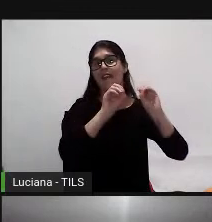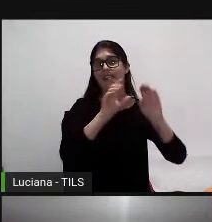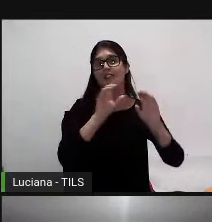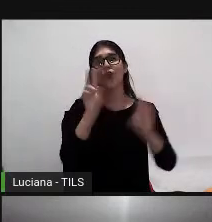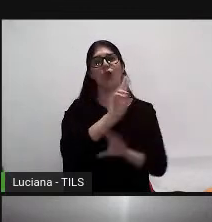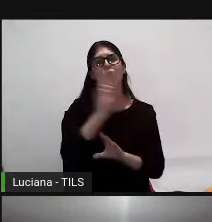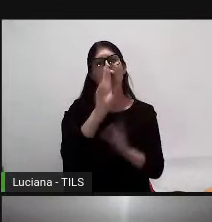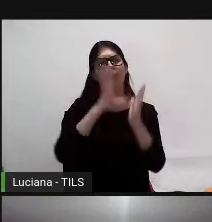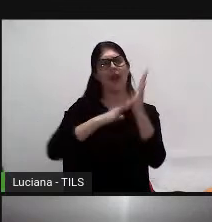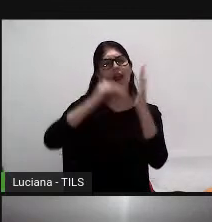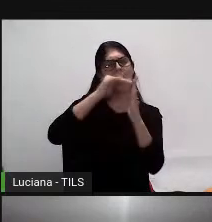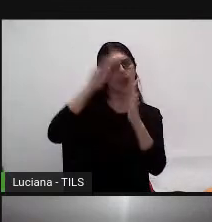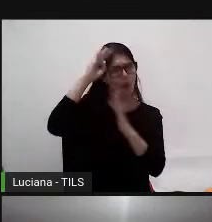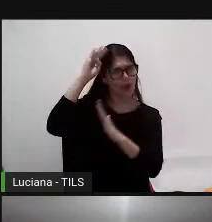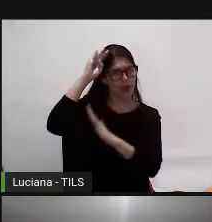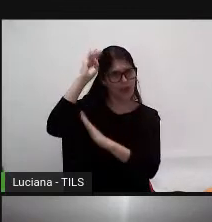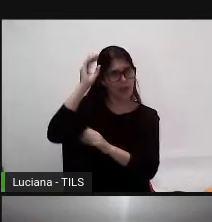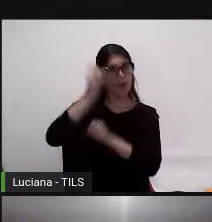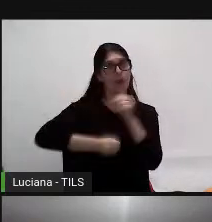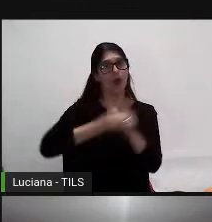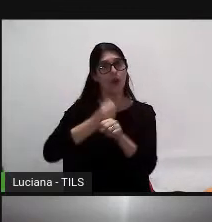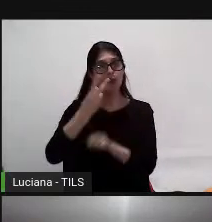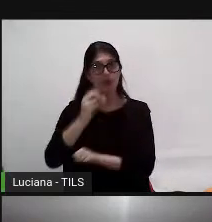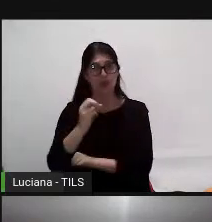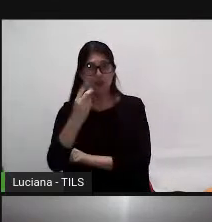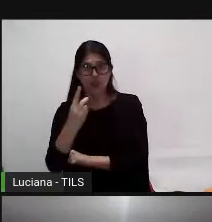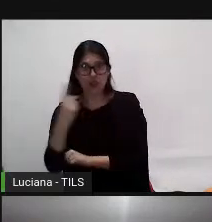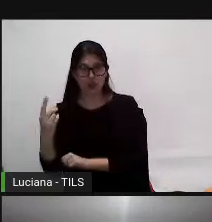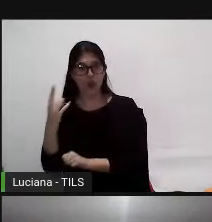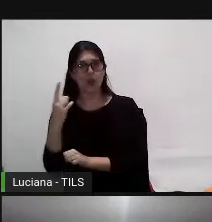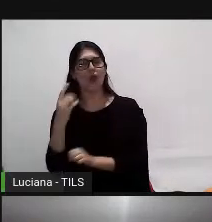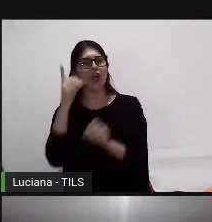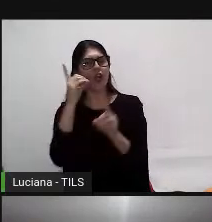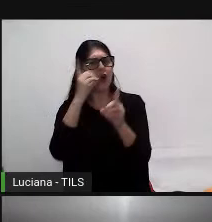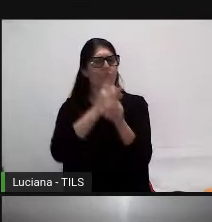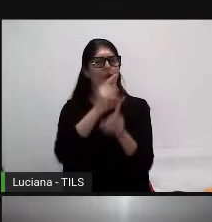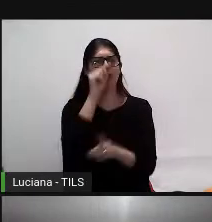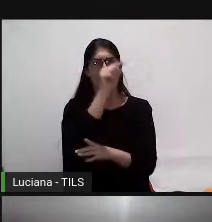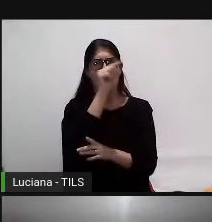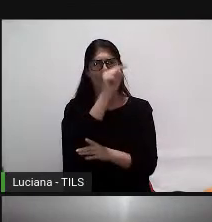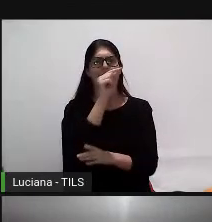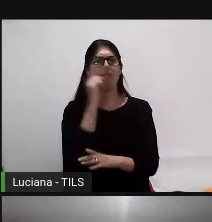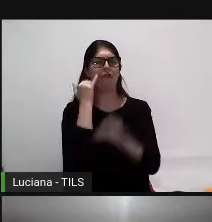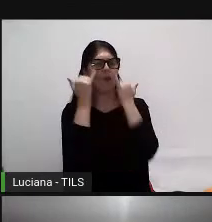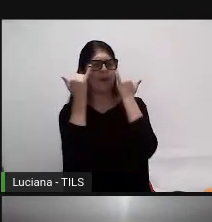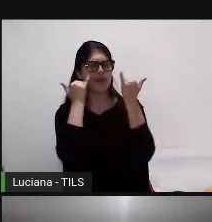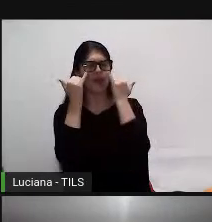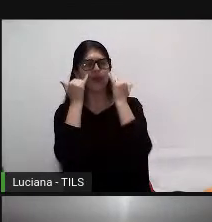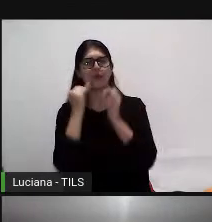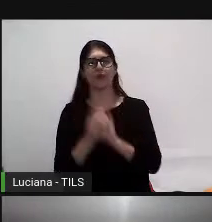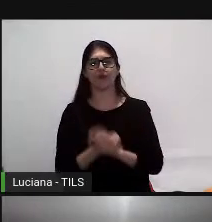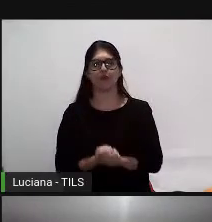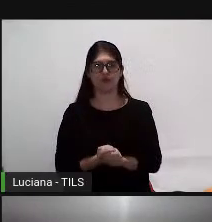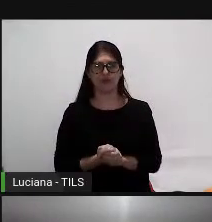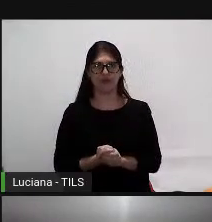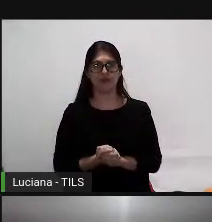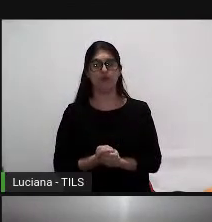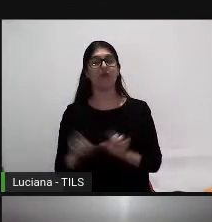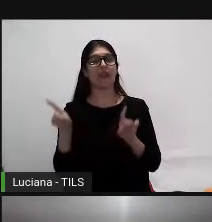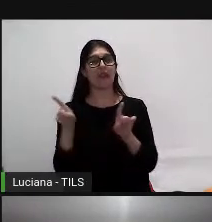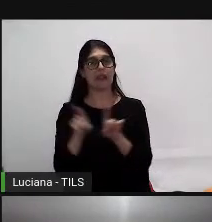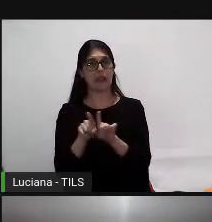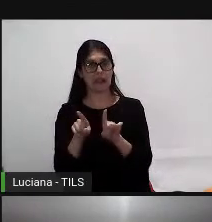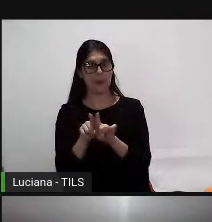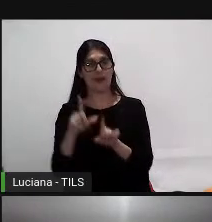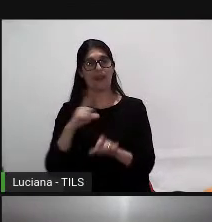calendário acadêmico 2021, então vai ter todo esse calendário. Os horários de aulas